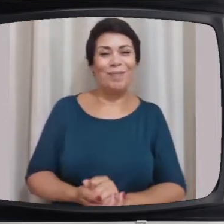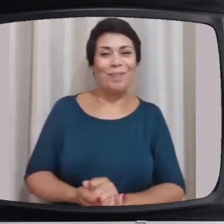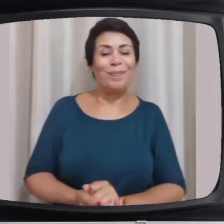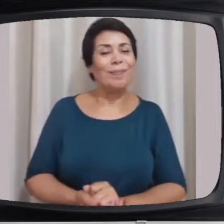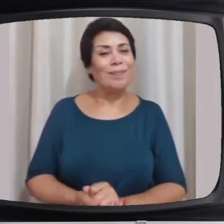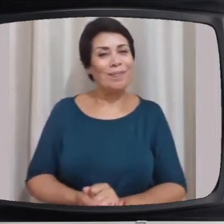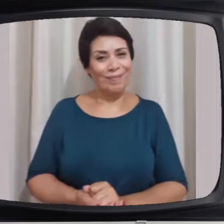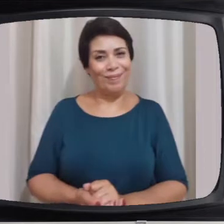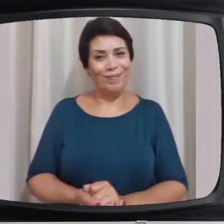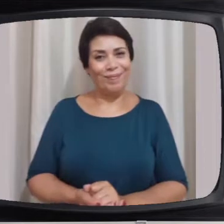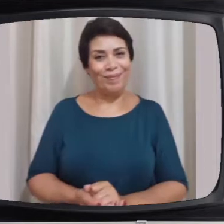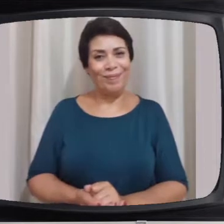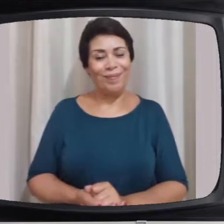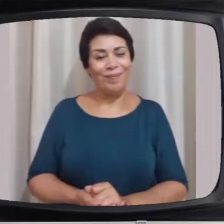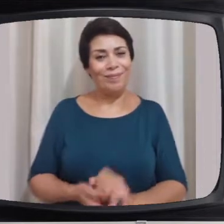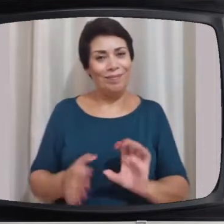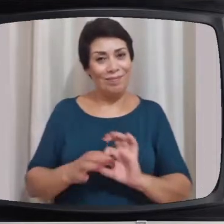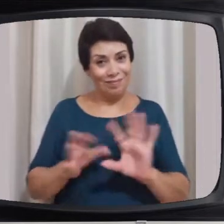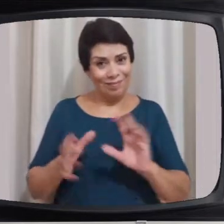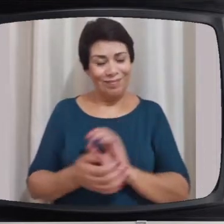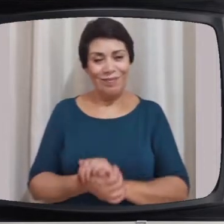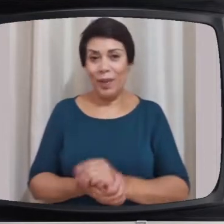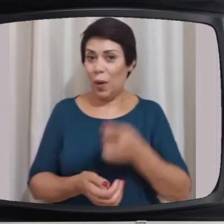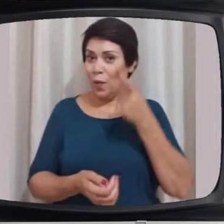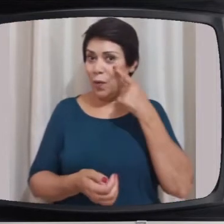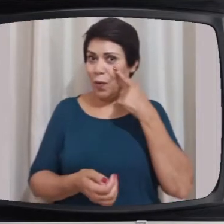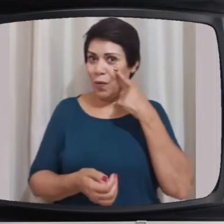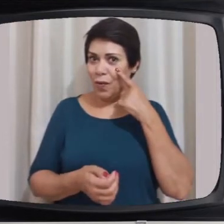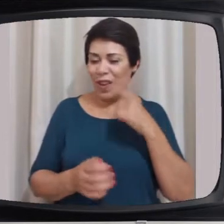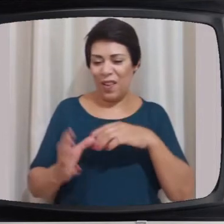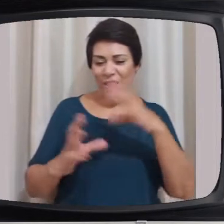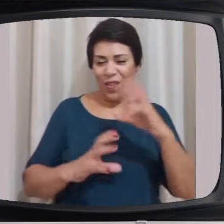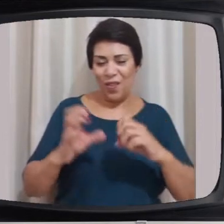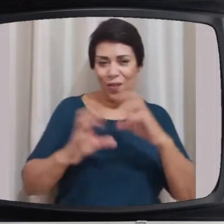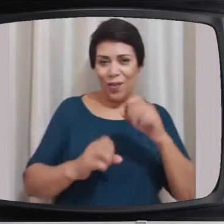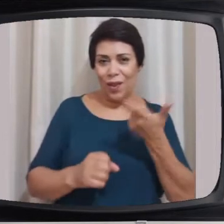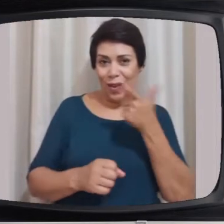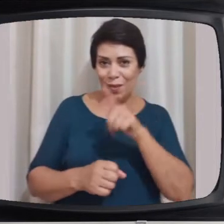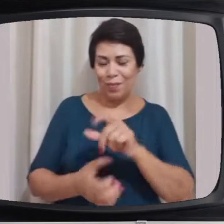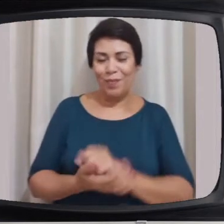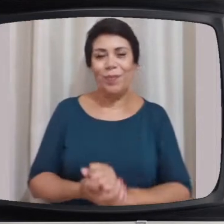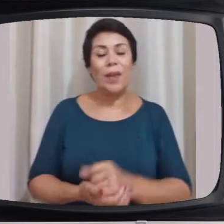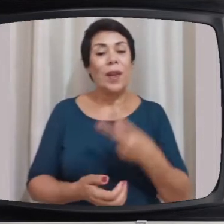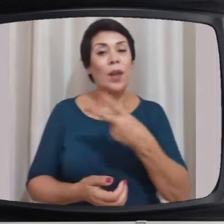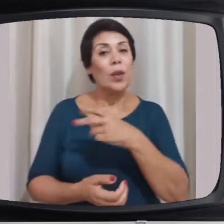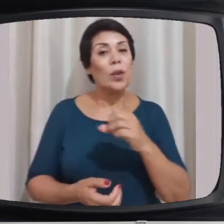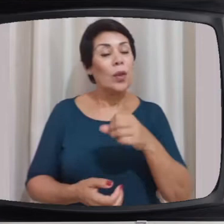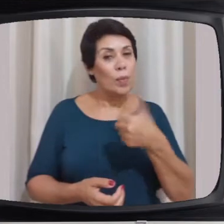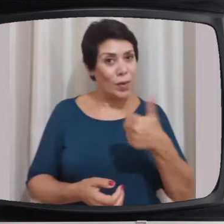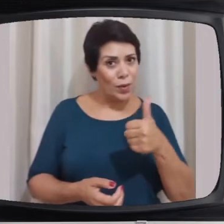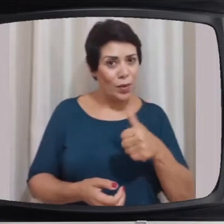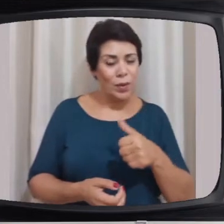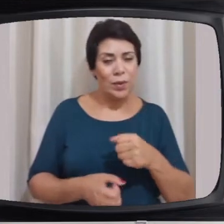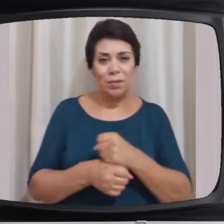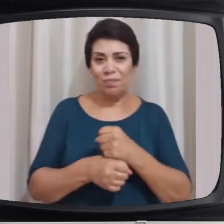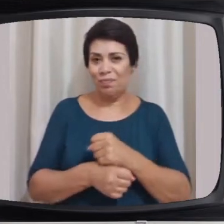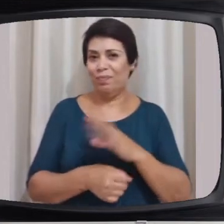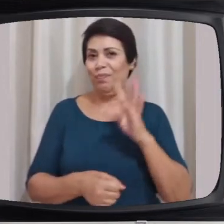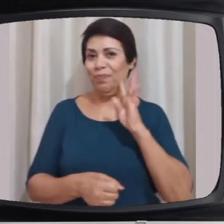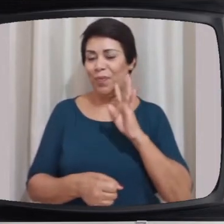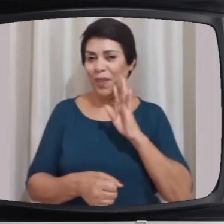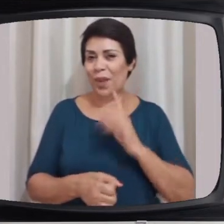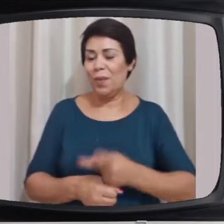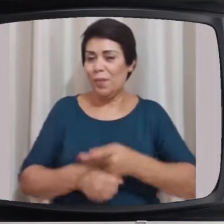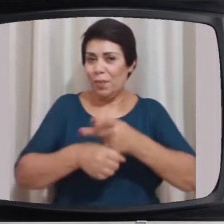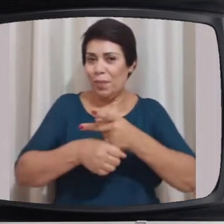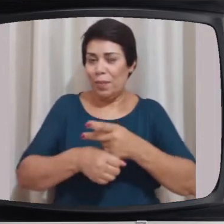Vamos lá? Solta aí, Fonseca. Vamos conferir as brigas que eles ganharam, então. 2011 foi um ano bacana, hein? Grammy